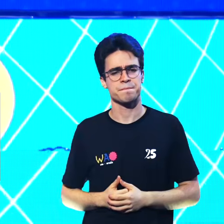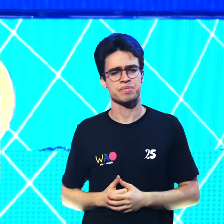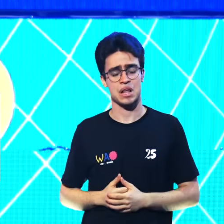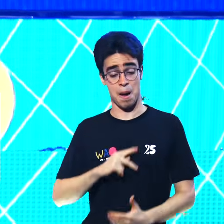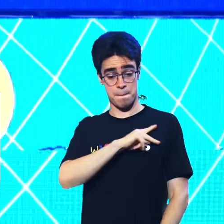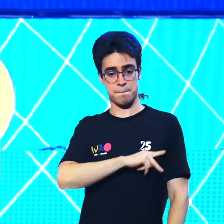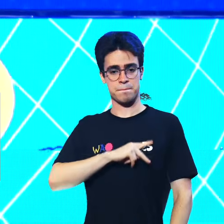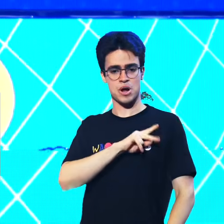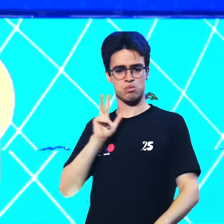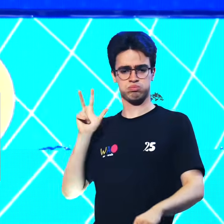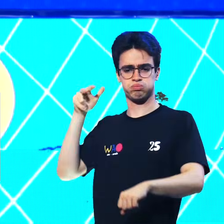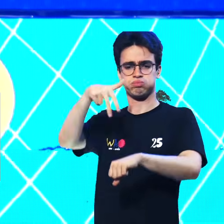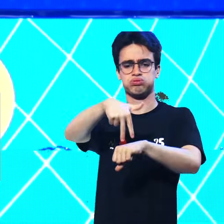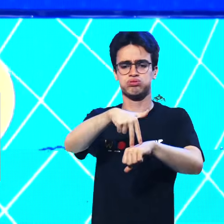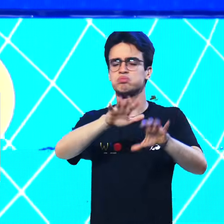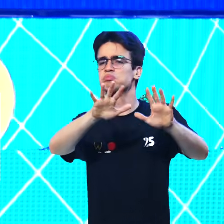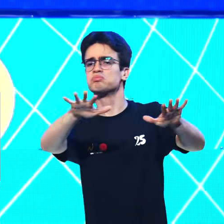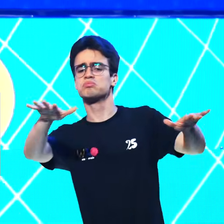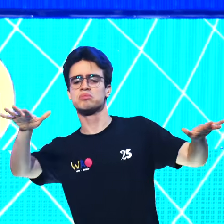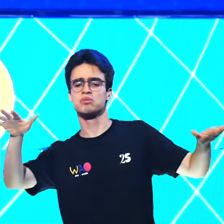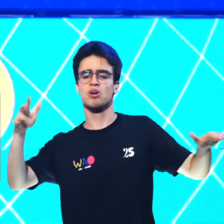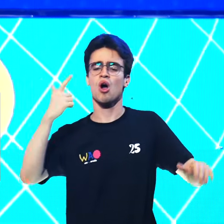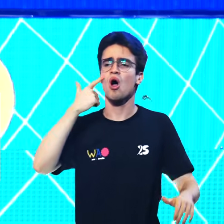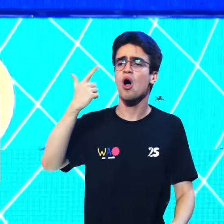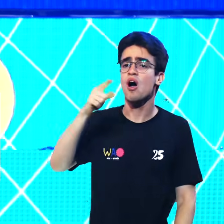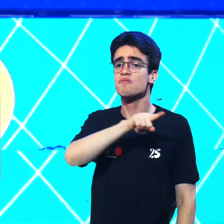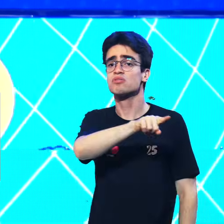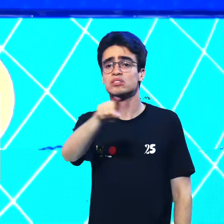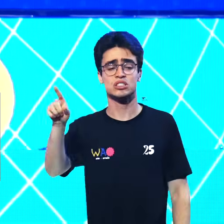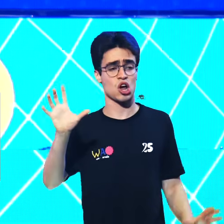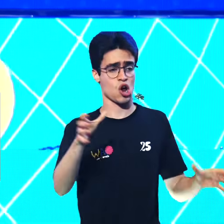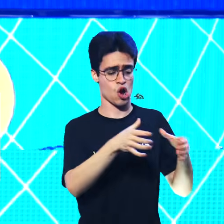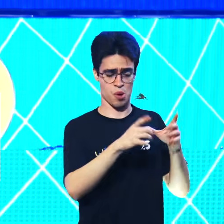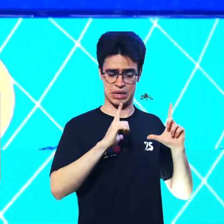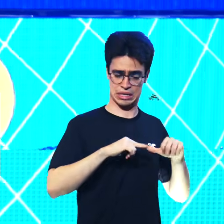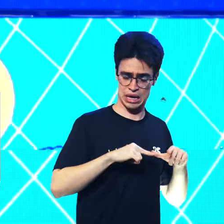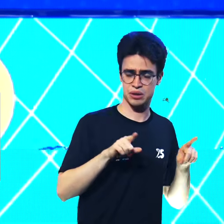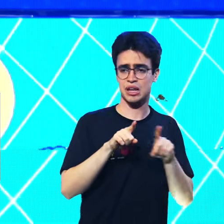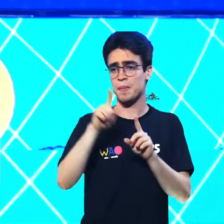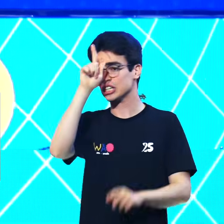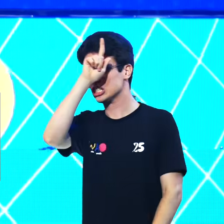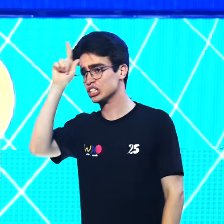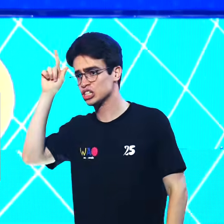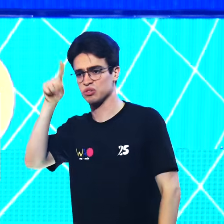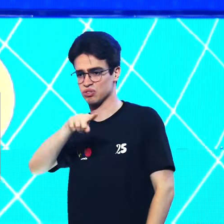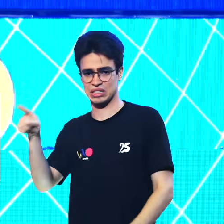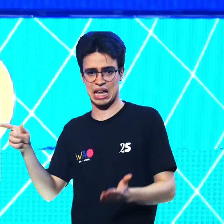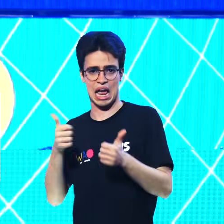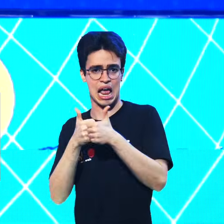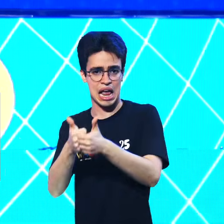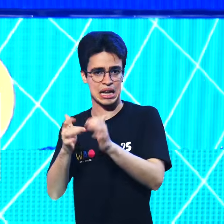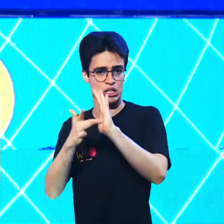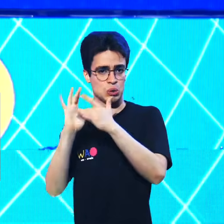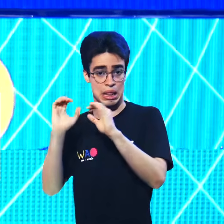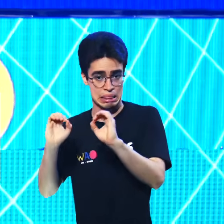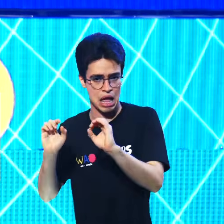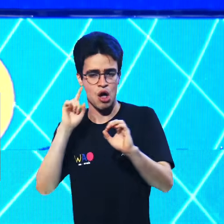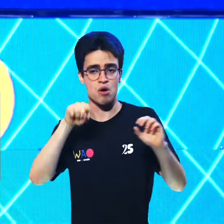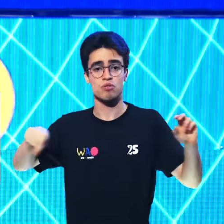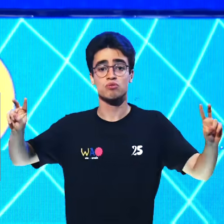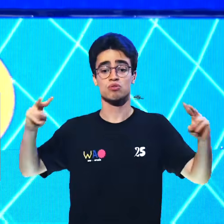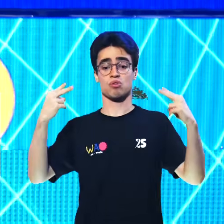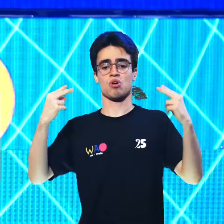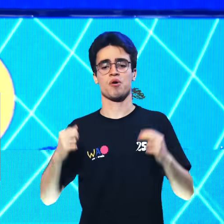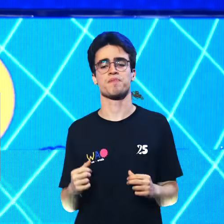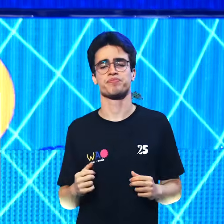Paulo fez sinal com a mão e disse: Israelitas e gentios tementes a Deus, ouçam-me. O Deus do povo de Israel escolheu